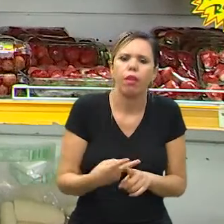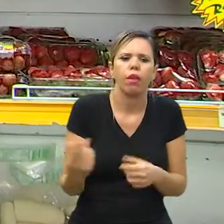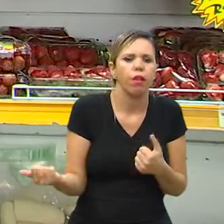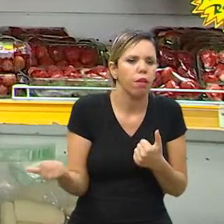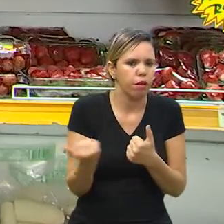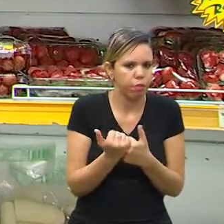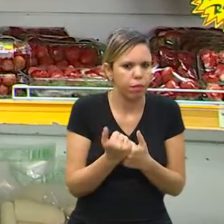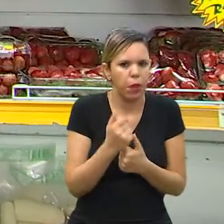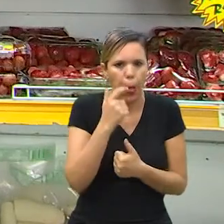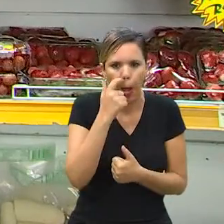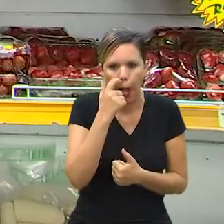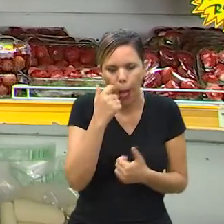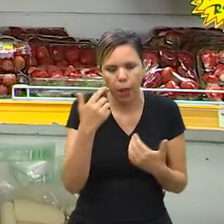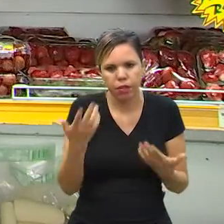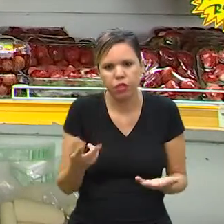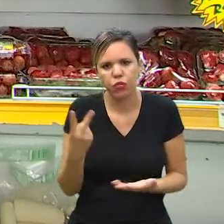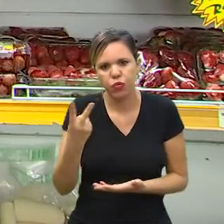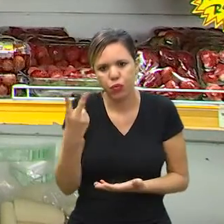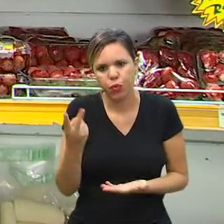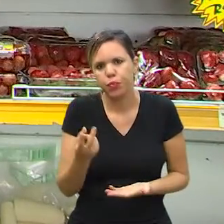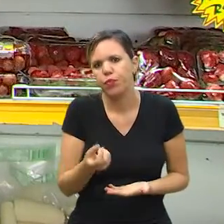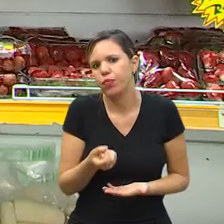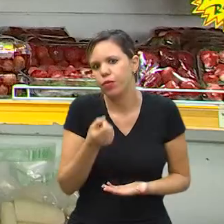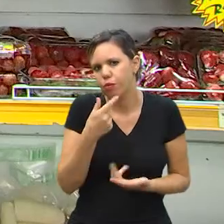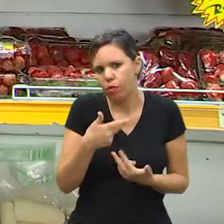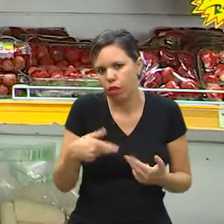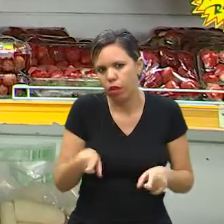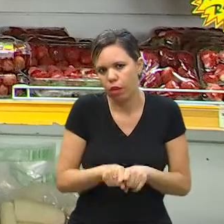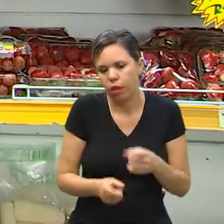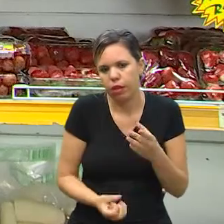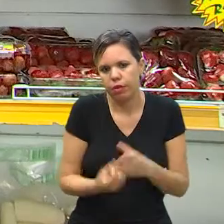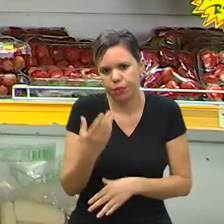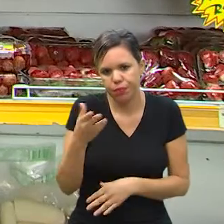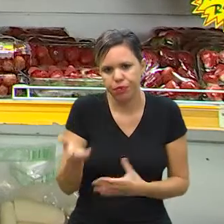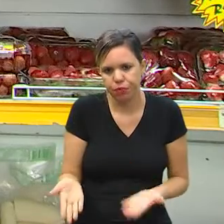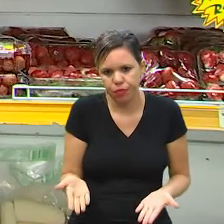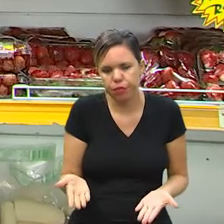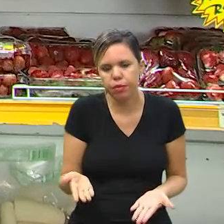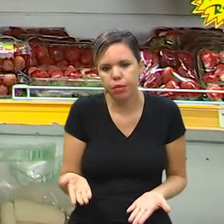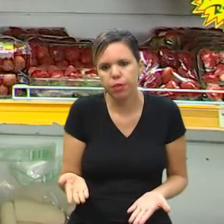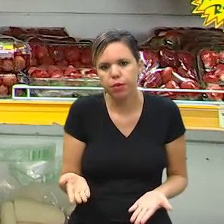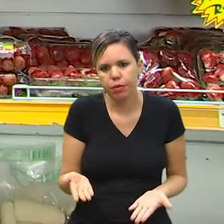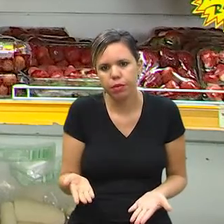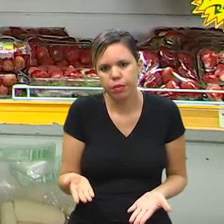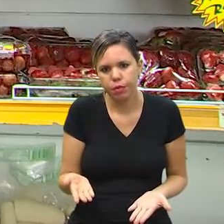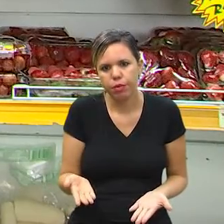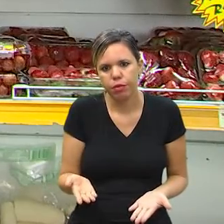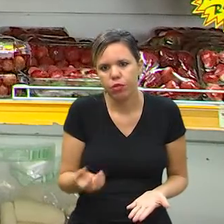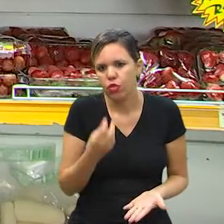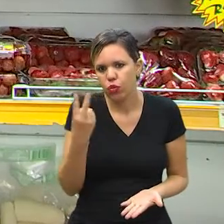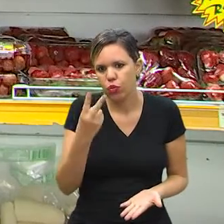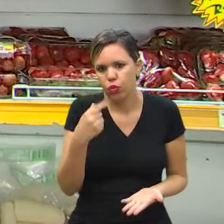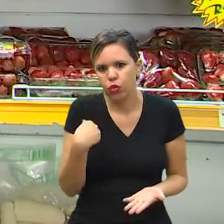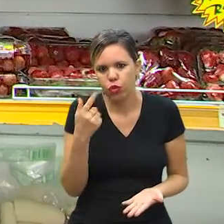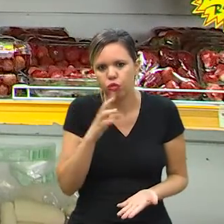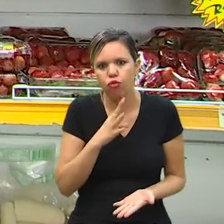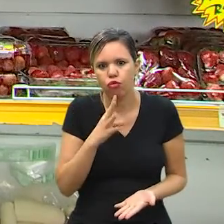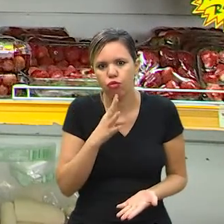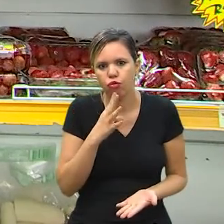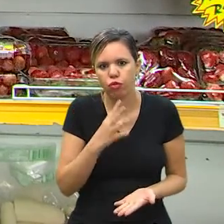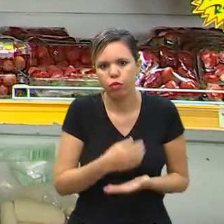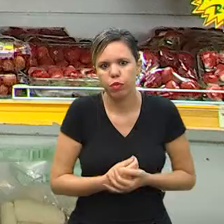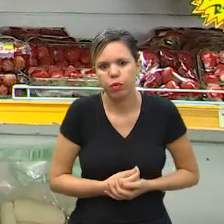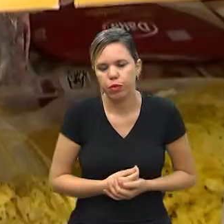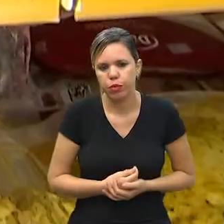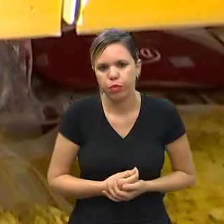Uma suplementação extra de vitaminas e minerais que vem através desses polivitamínicos que a gente